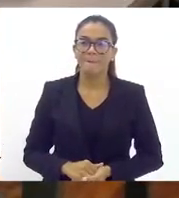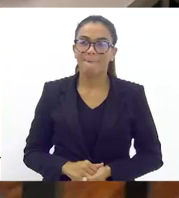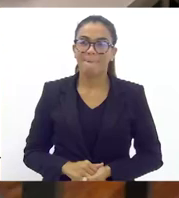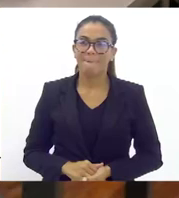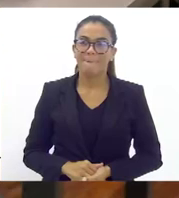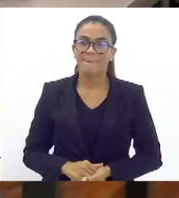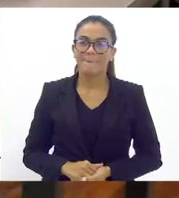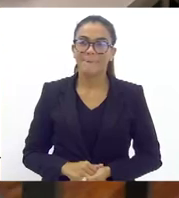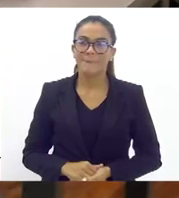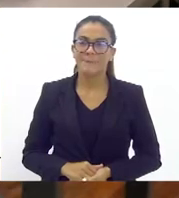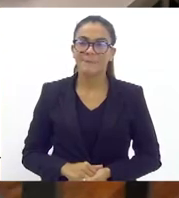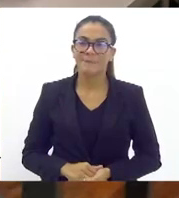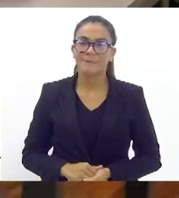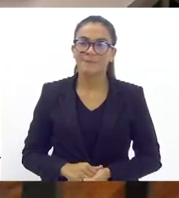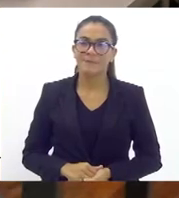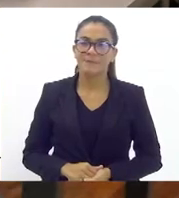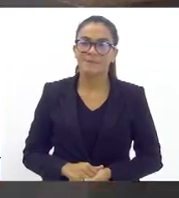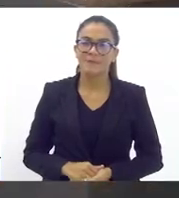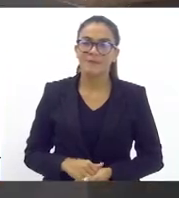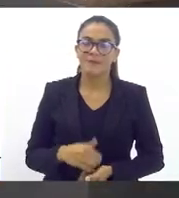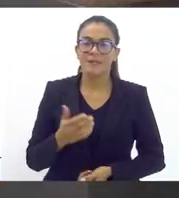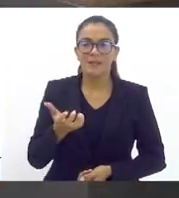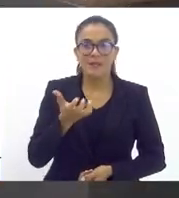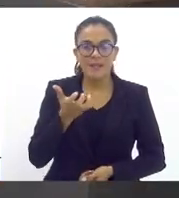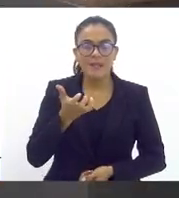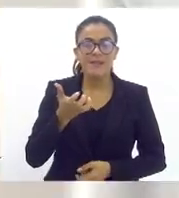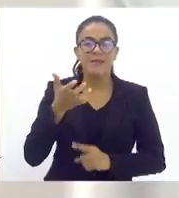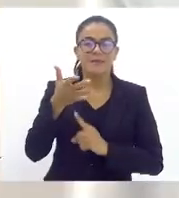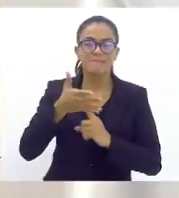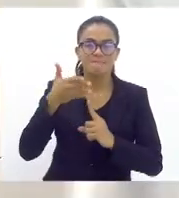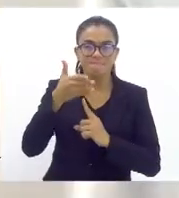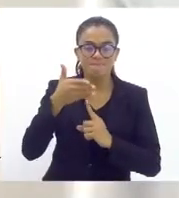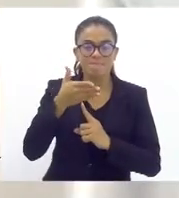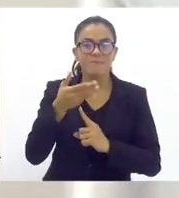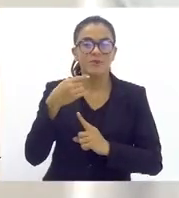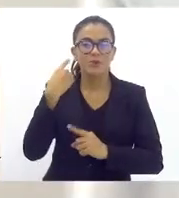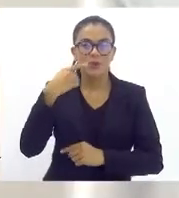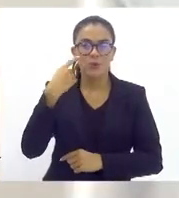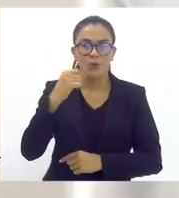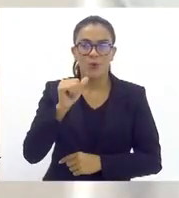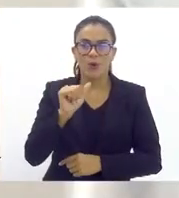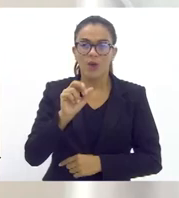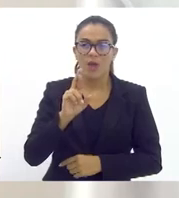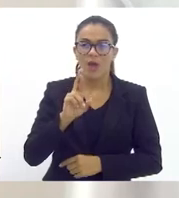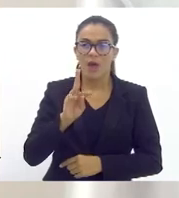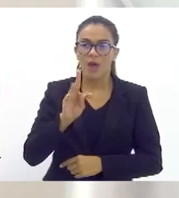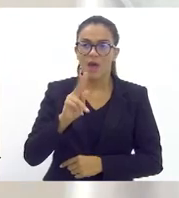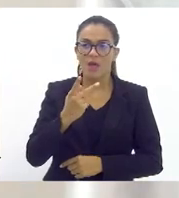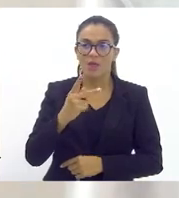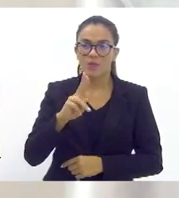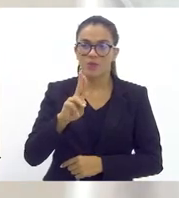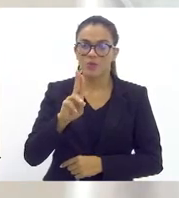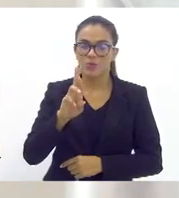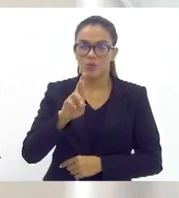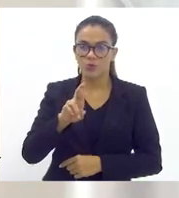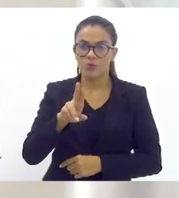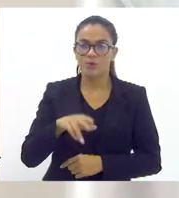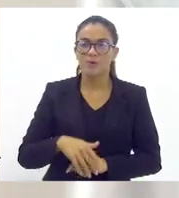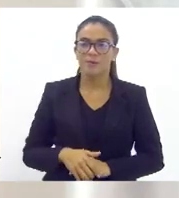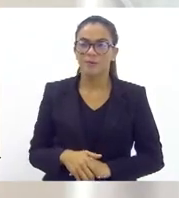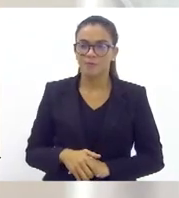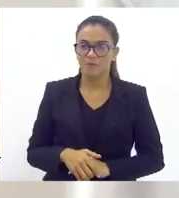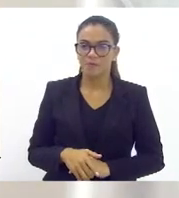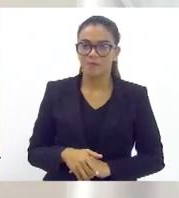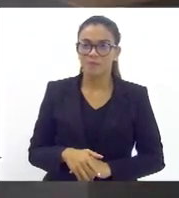Queria, nesse sentido, passar a palavra para o senhor doutor Arthur de Azambuja Rodrigues, Procurador Regional do Trabalho,